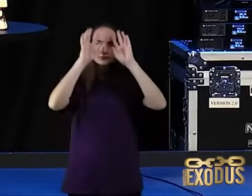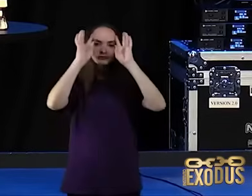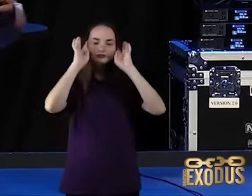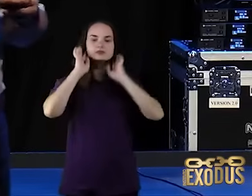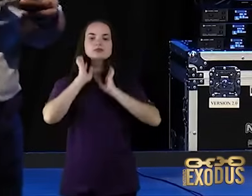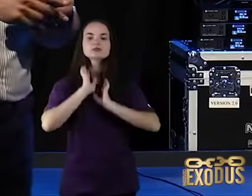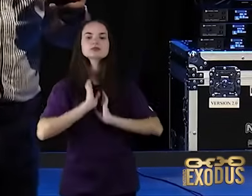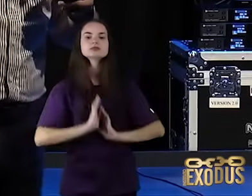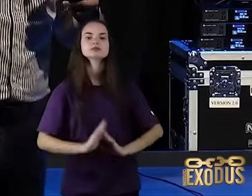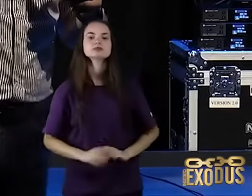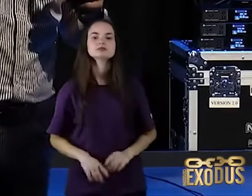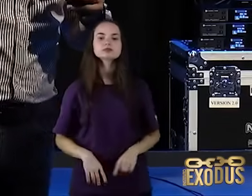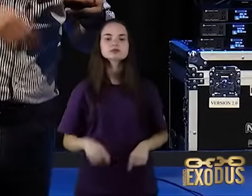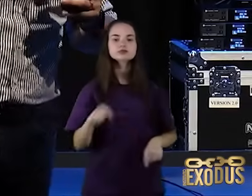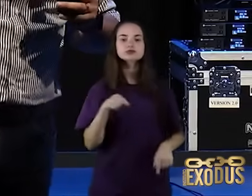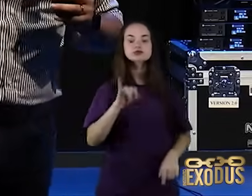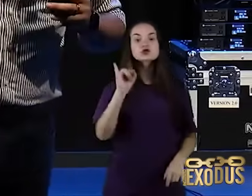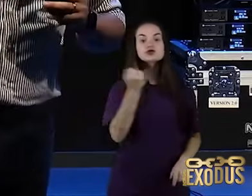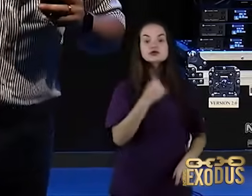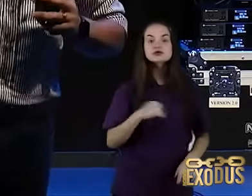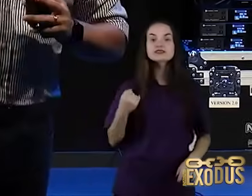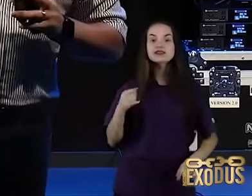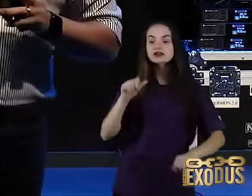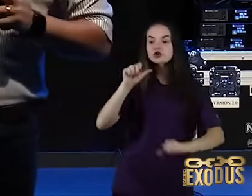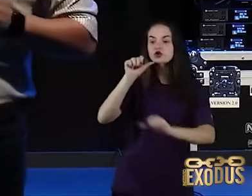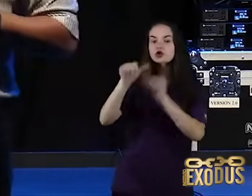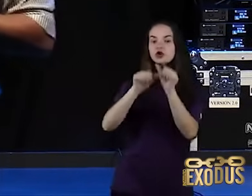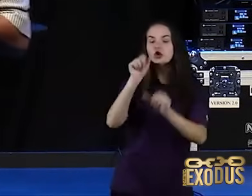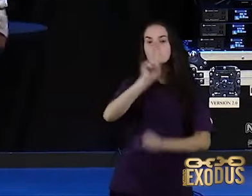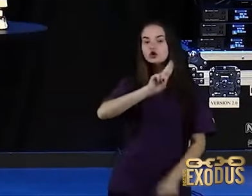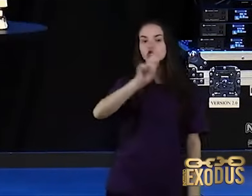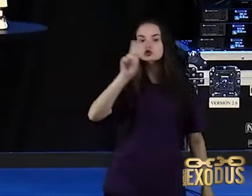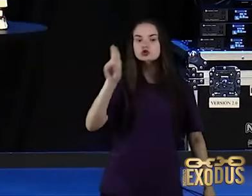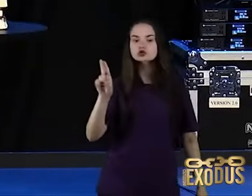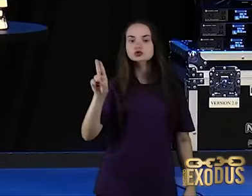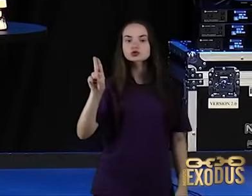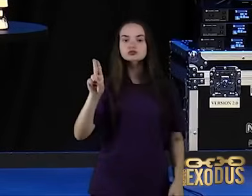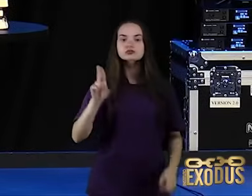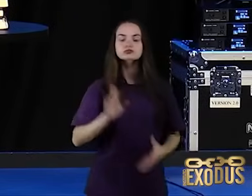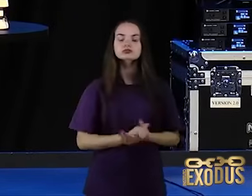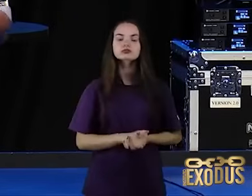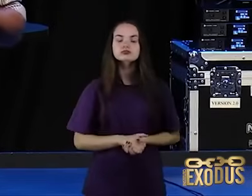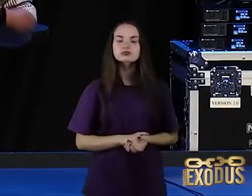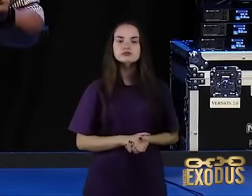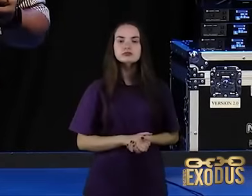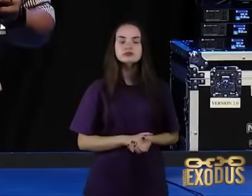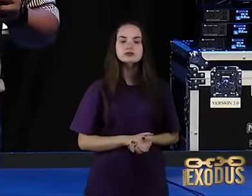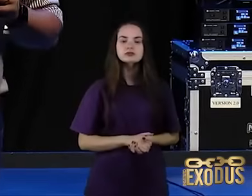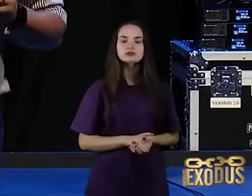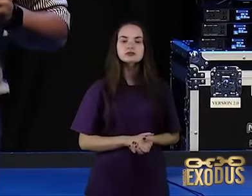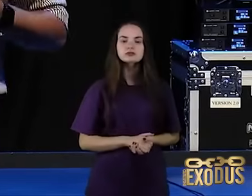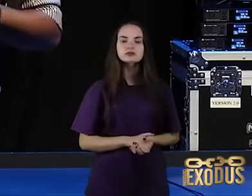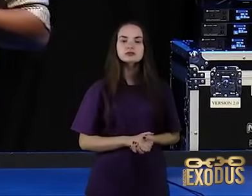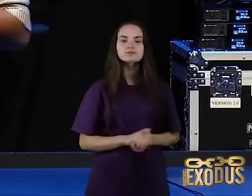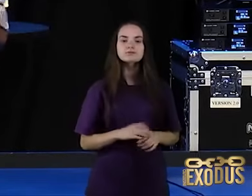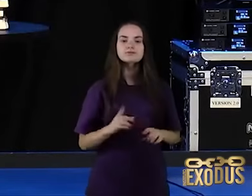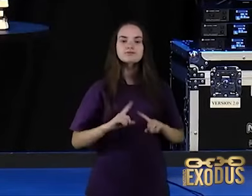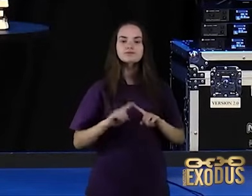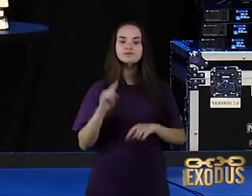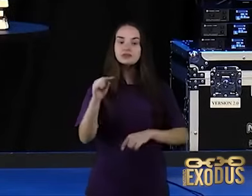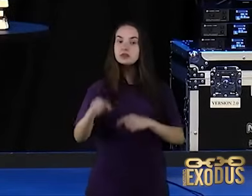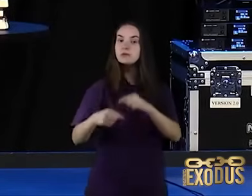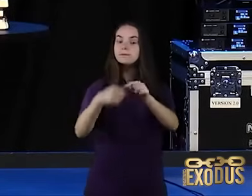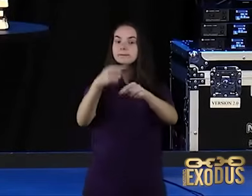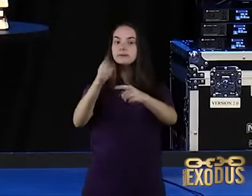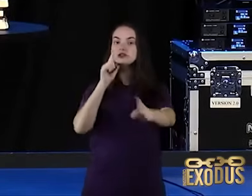troca o nome dele paraas afin planear que em egípcio quer dizer aquele que veio para salvar Só que mais tarde ele encontra